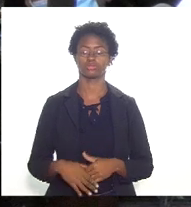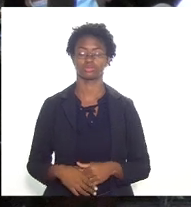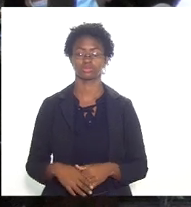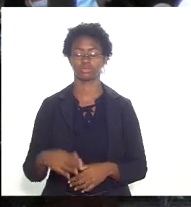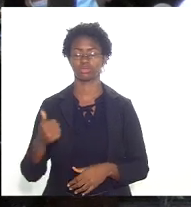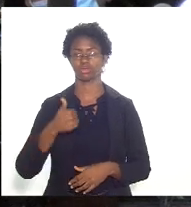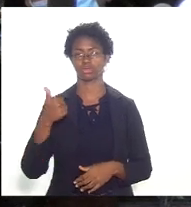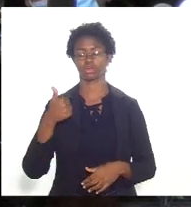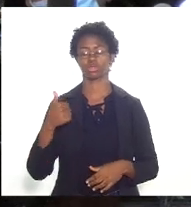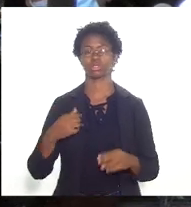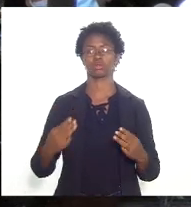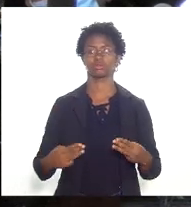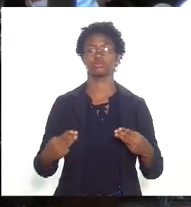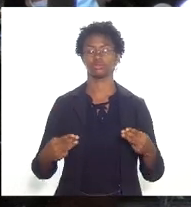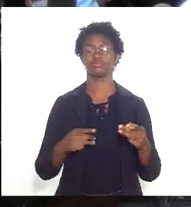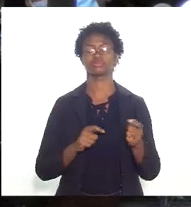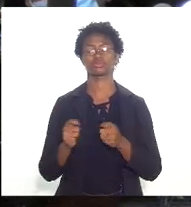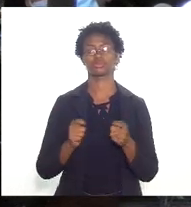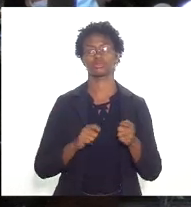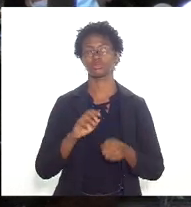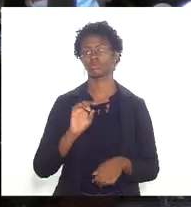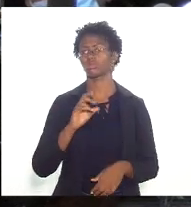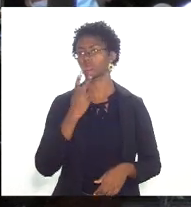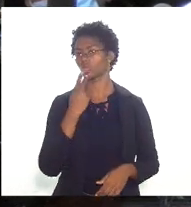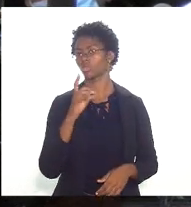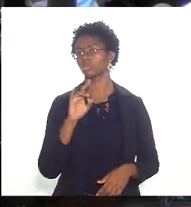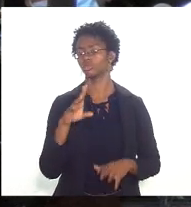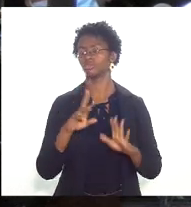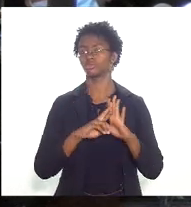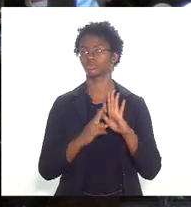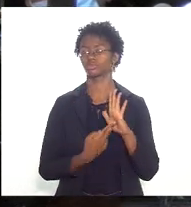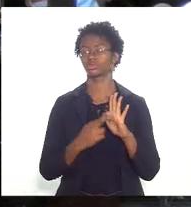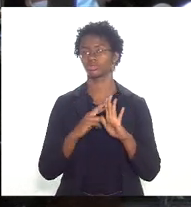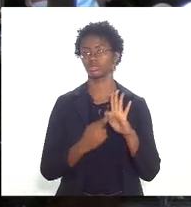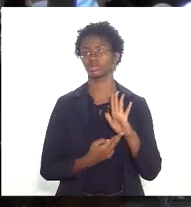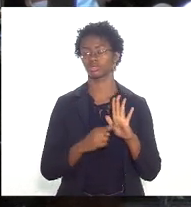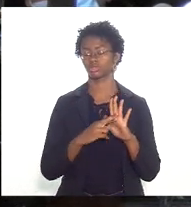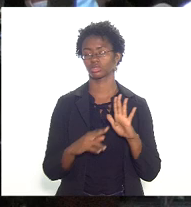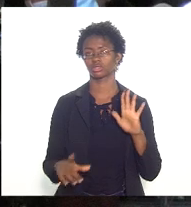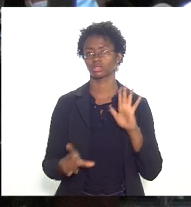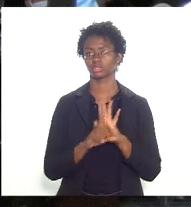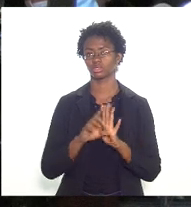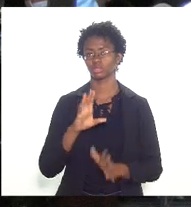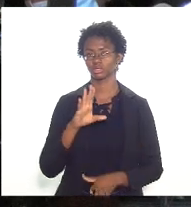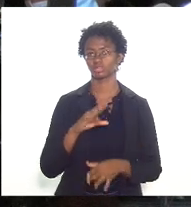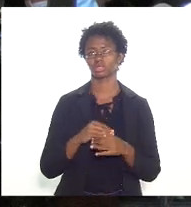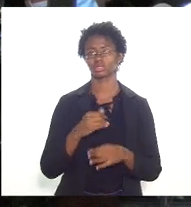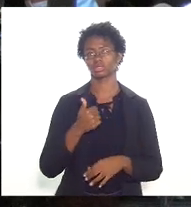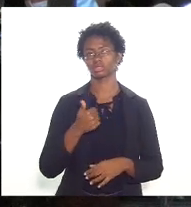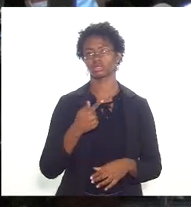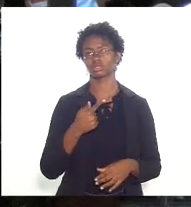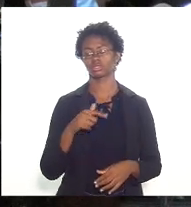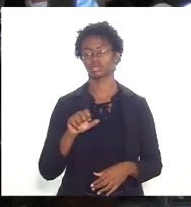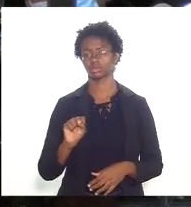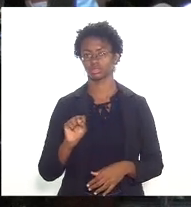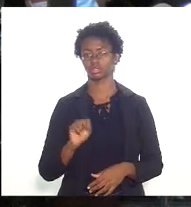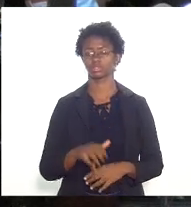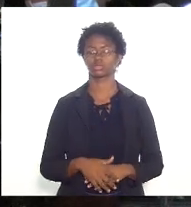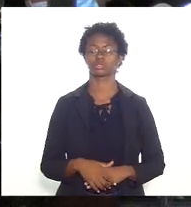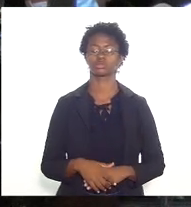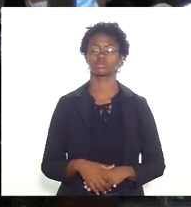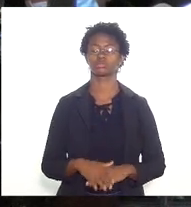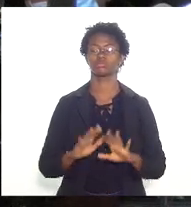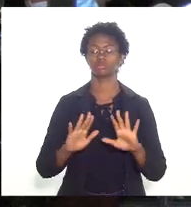da economia disse que só irá regulamentar ao e a lei complementar os sete oito em maio agora